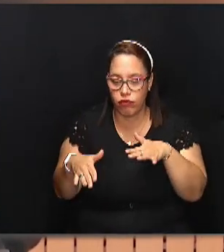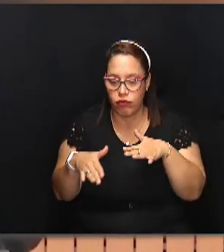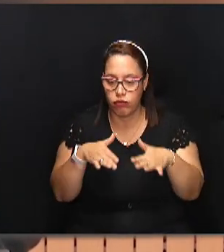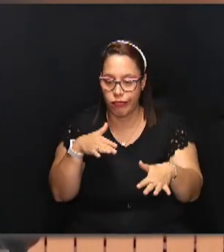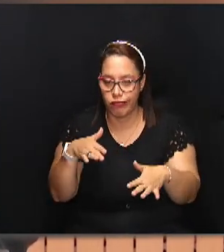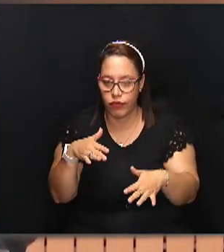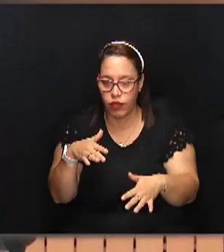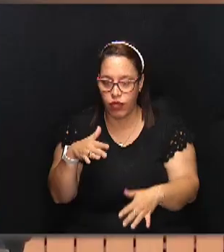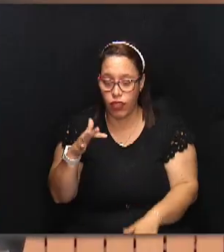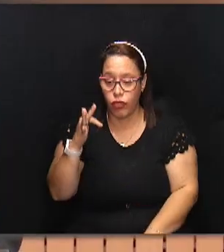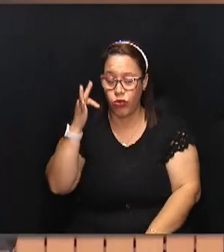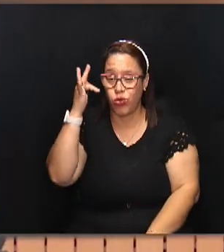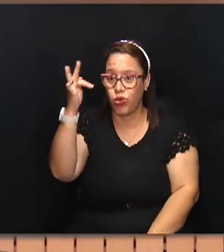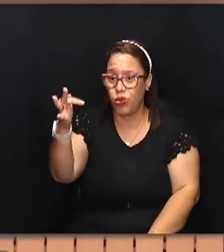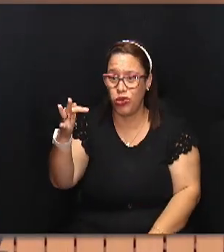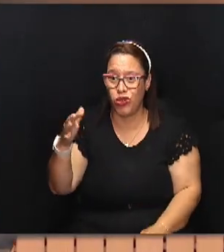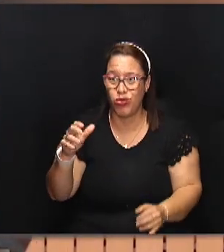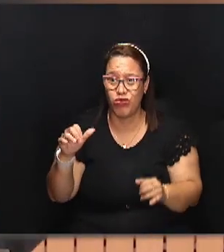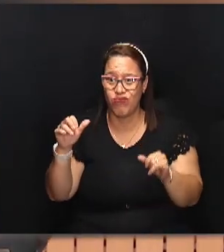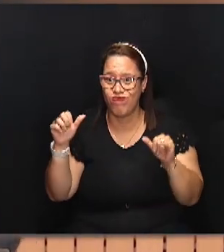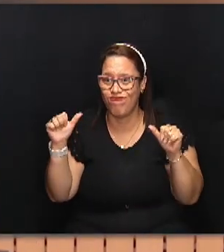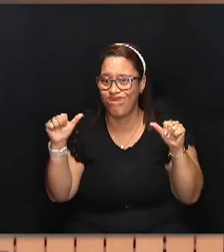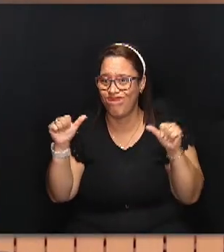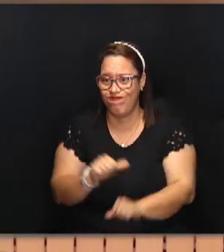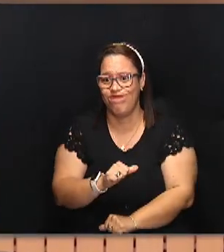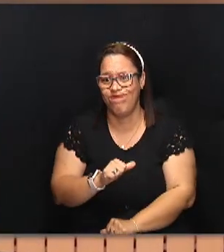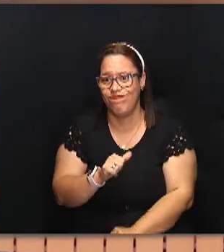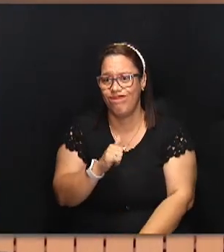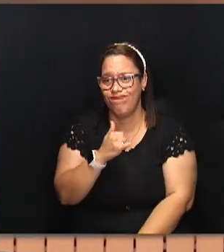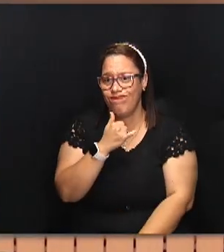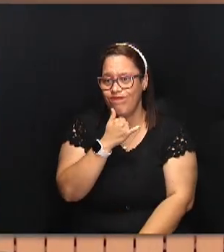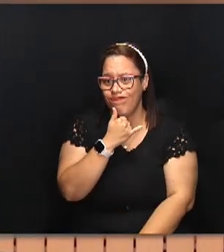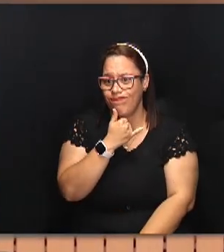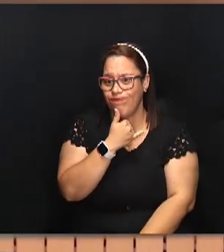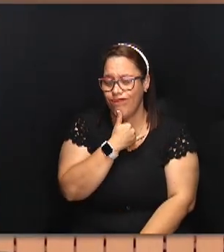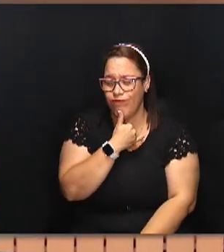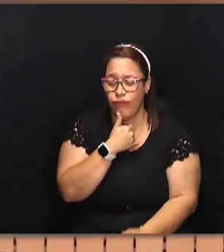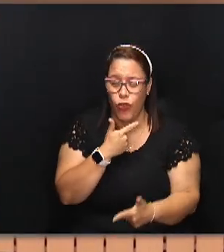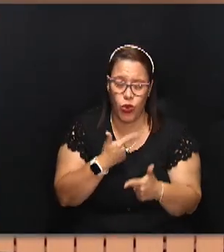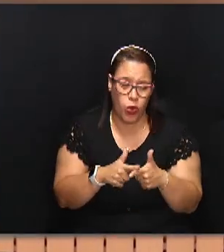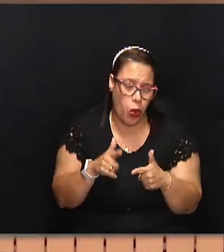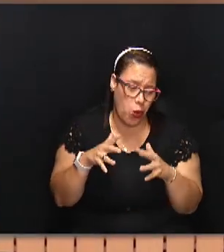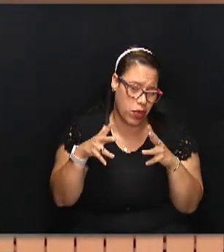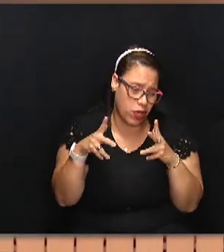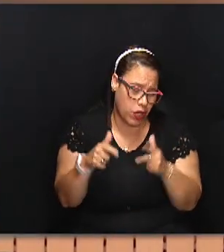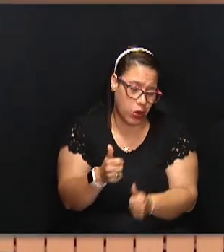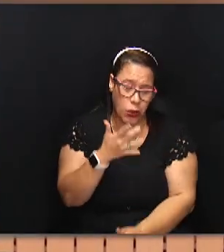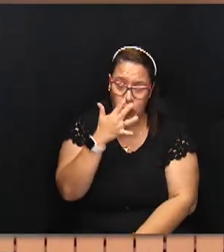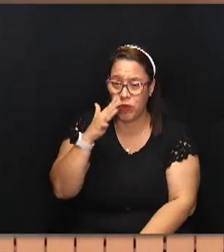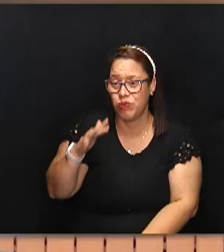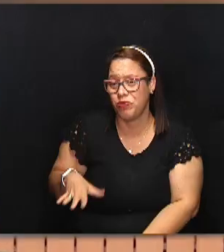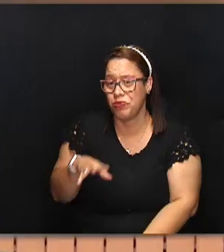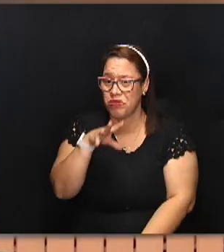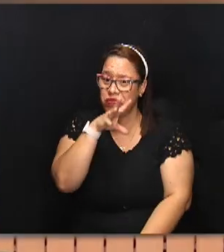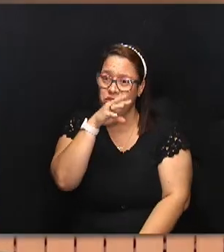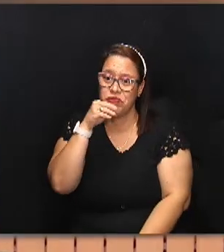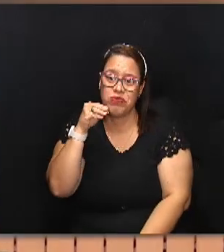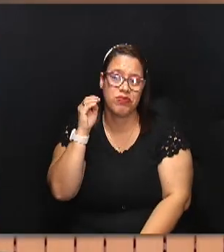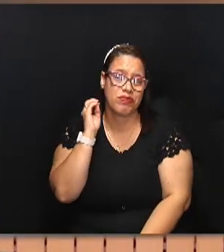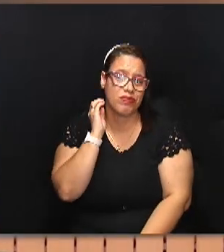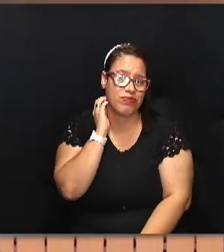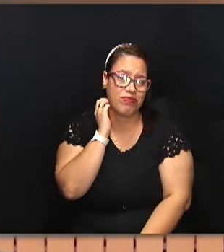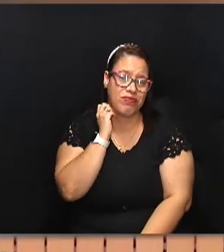um desprazer e uma complicação lá na frente envolvendo todas essas crianças, esses adolescentes,